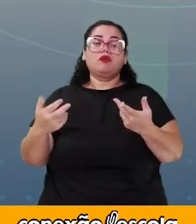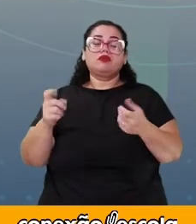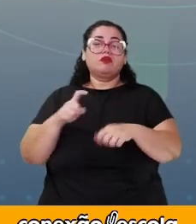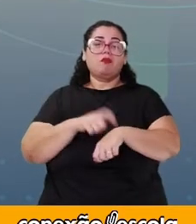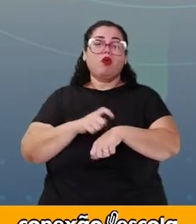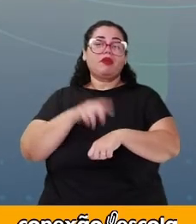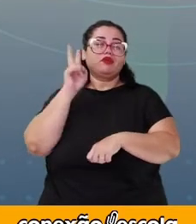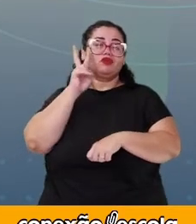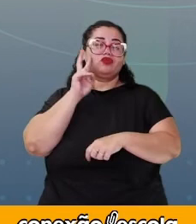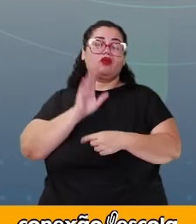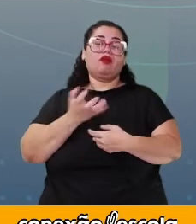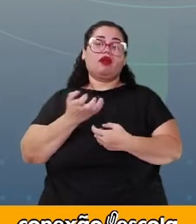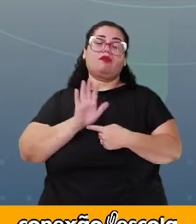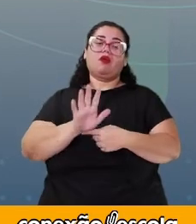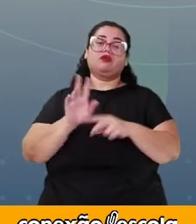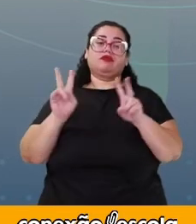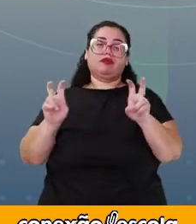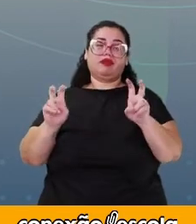naquela história.